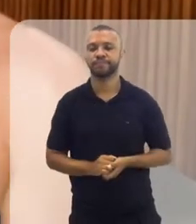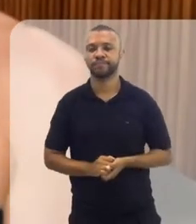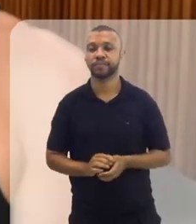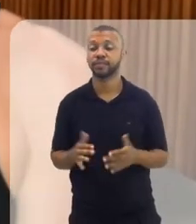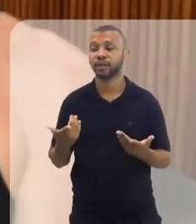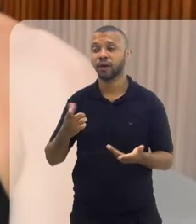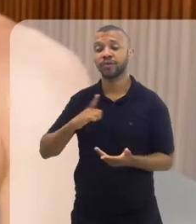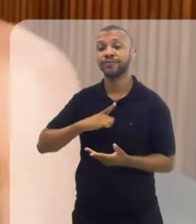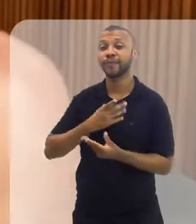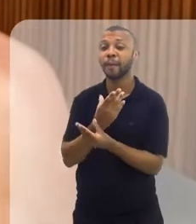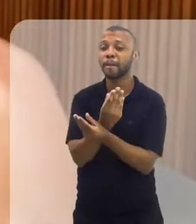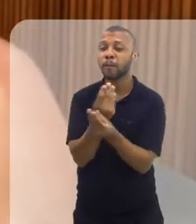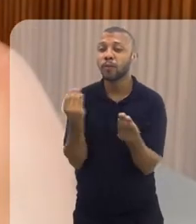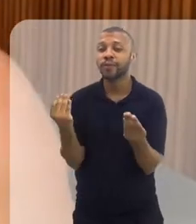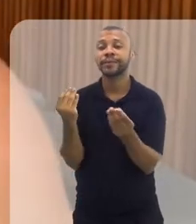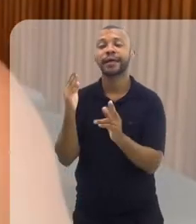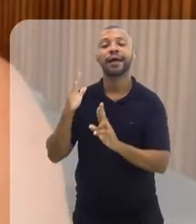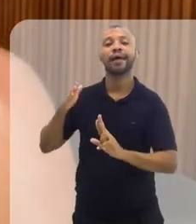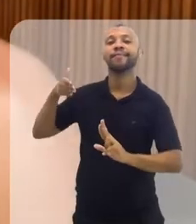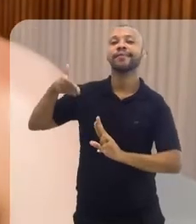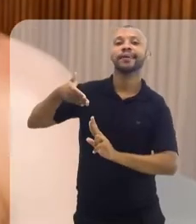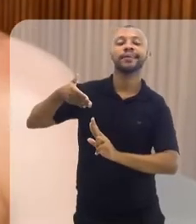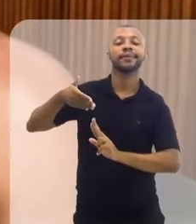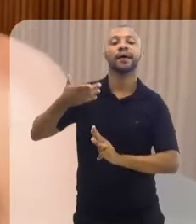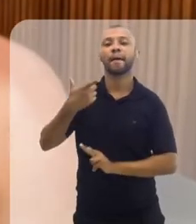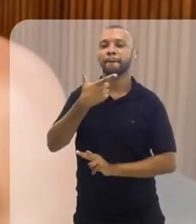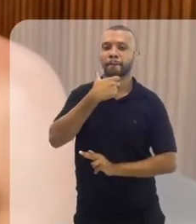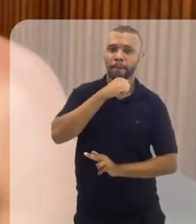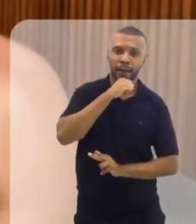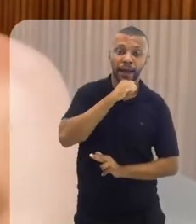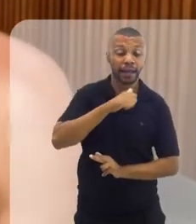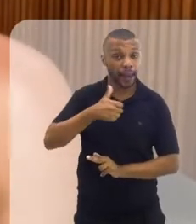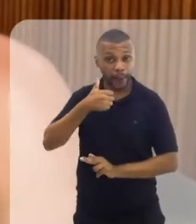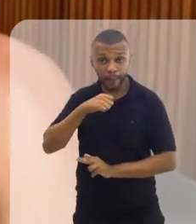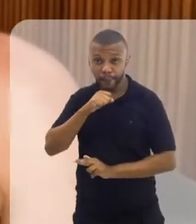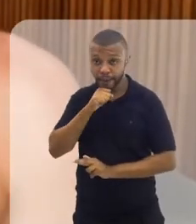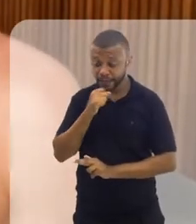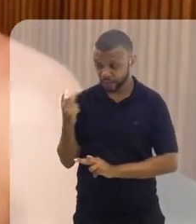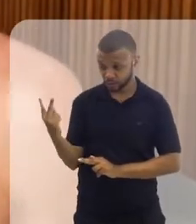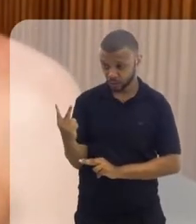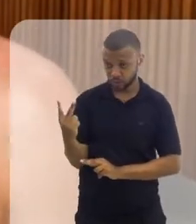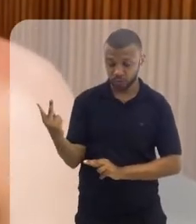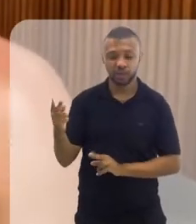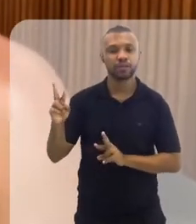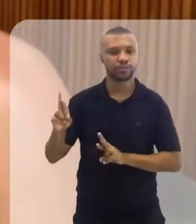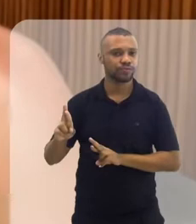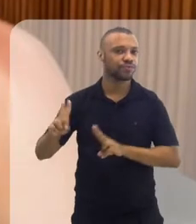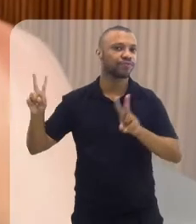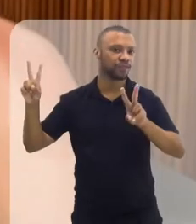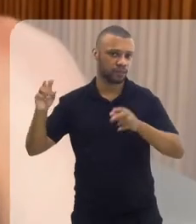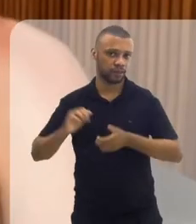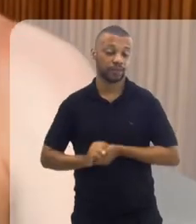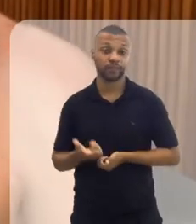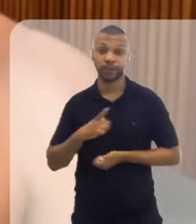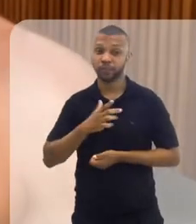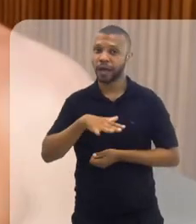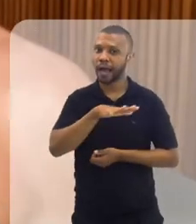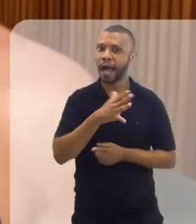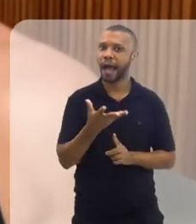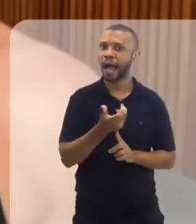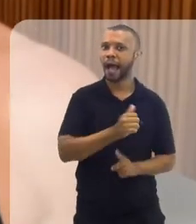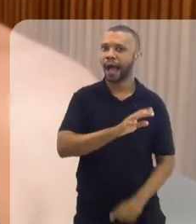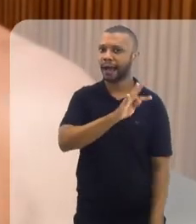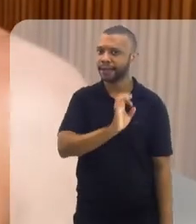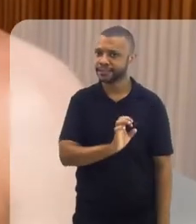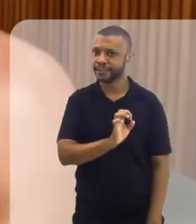Eu acho que eu tive muito dos meus pais, de ambos. Eles são bem diferentes. Eu tenho muito